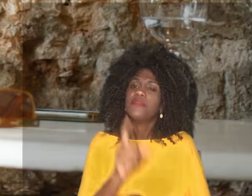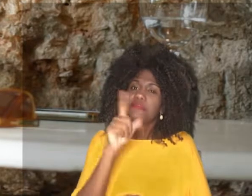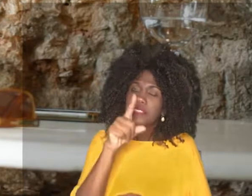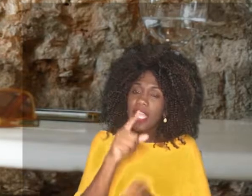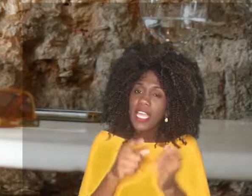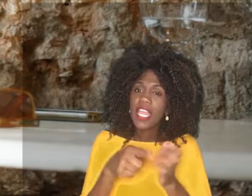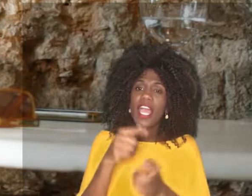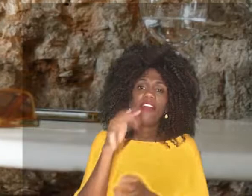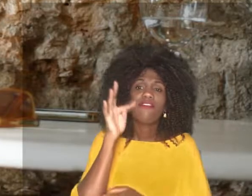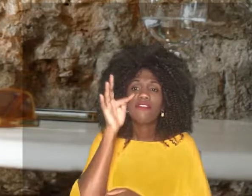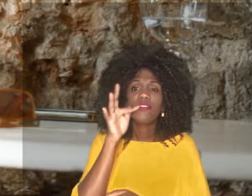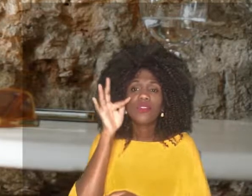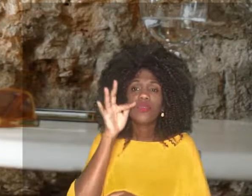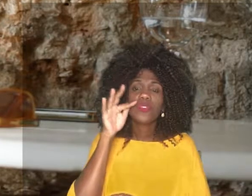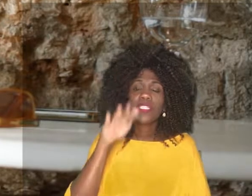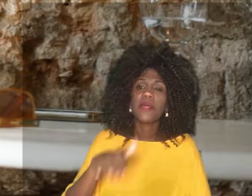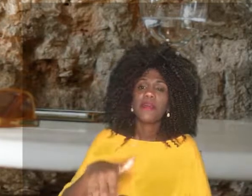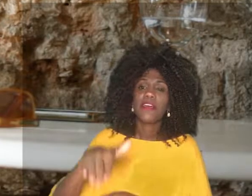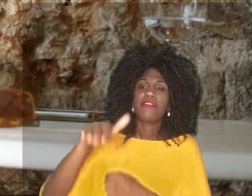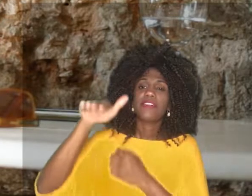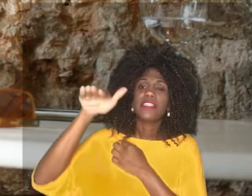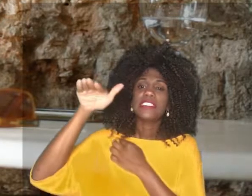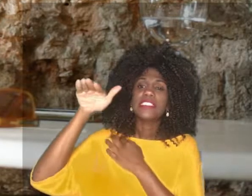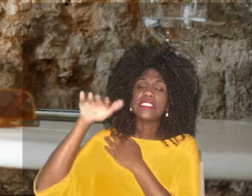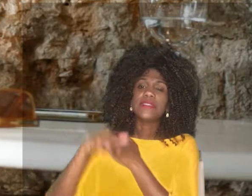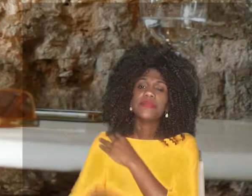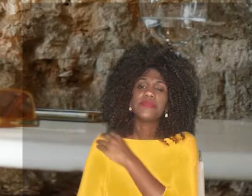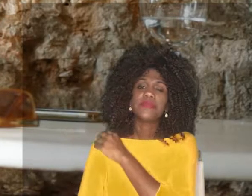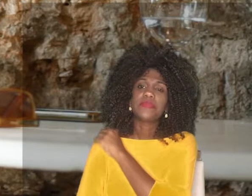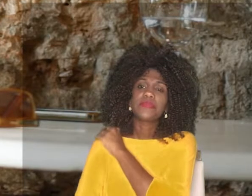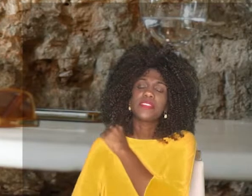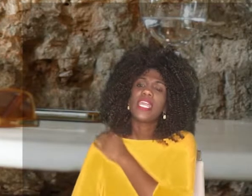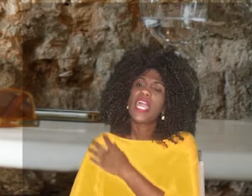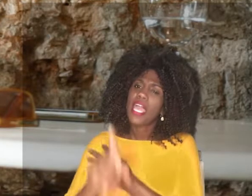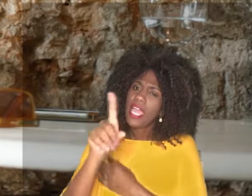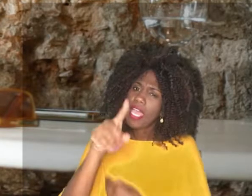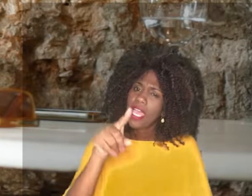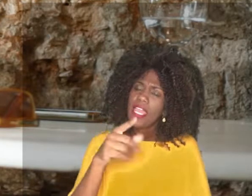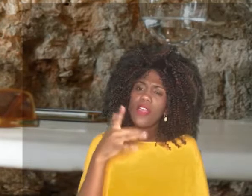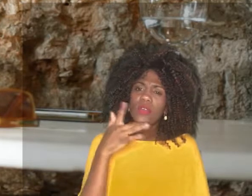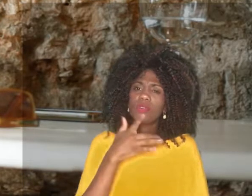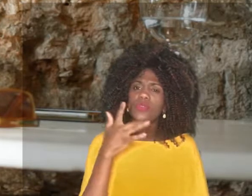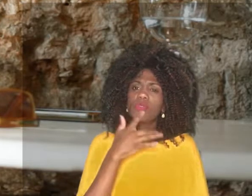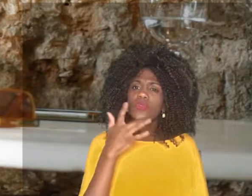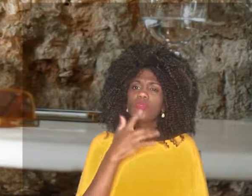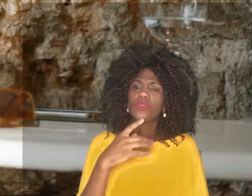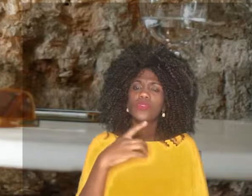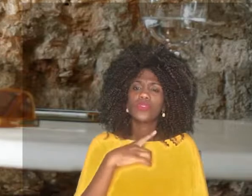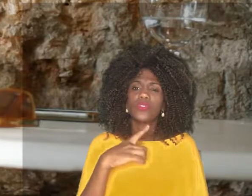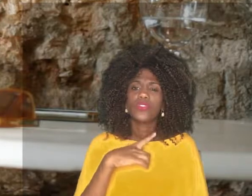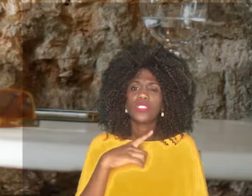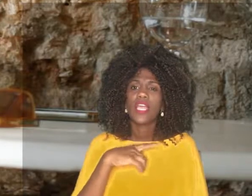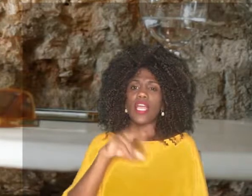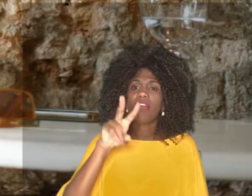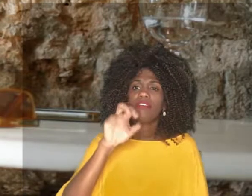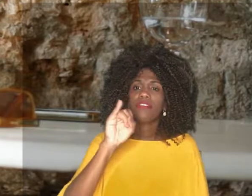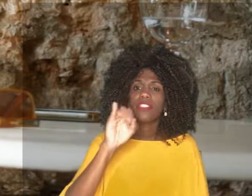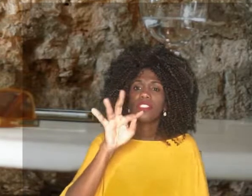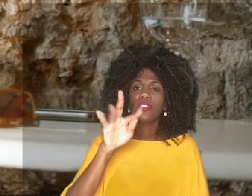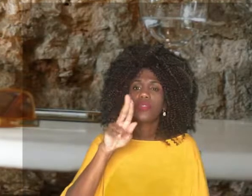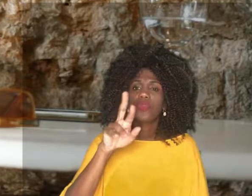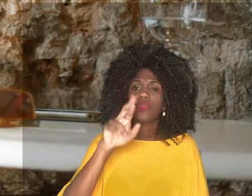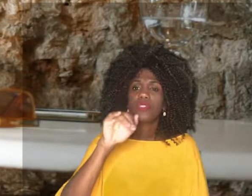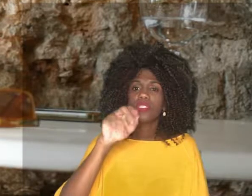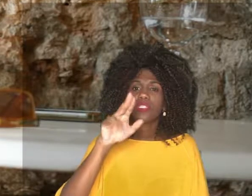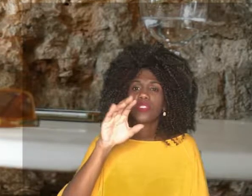que era das frutas da minha infância. E era uma coisa muito gostosa. Tinha Vitorino também,